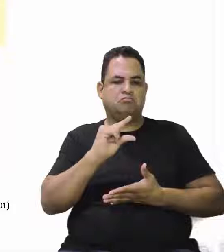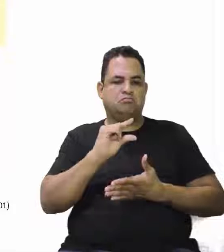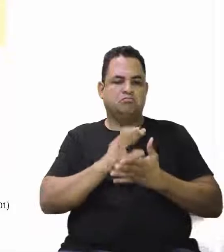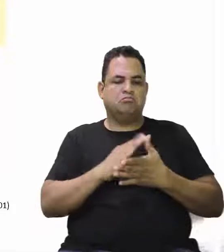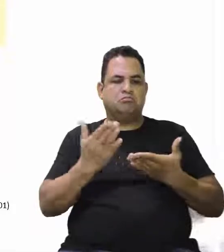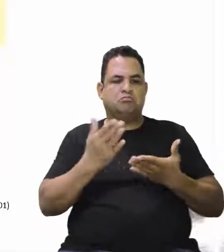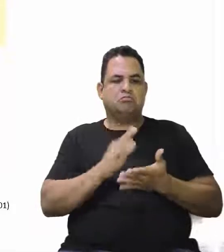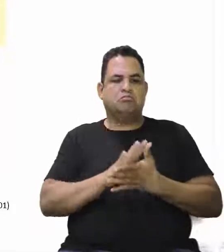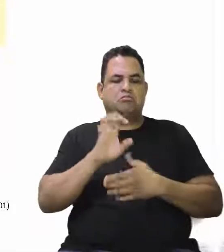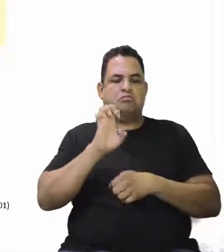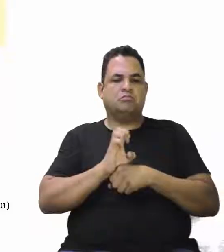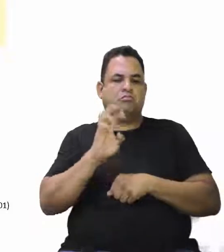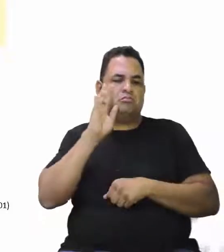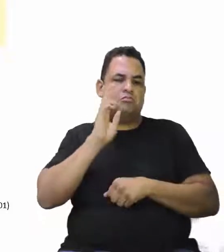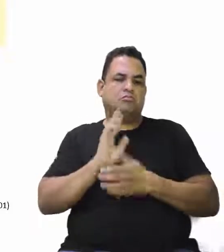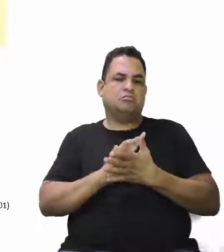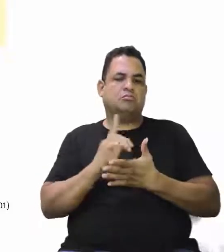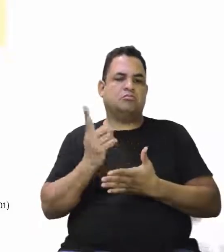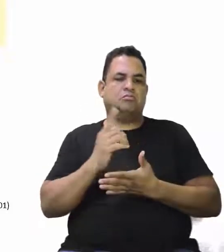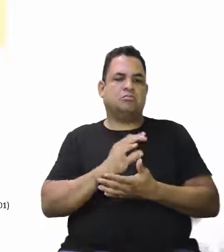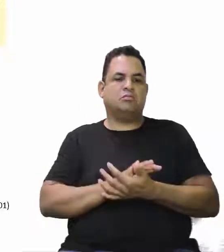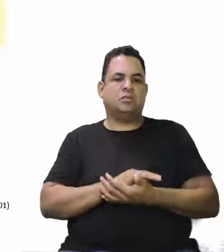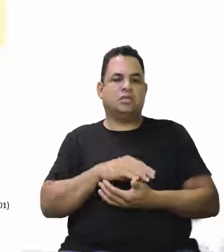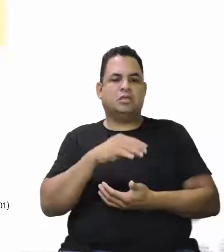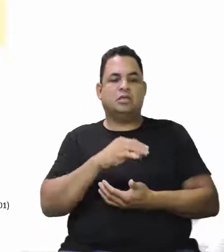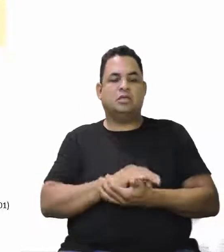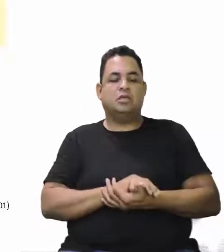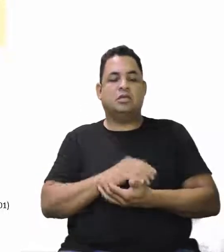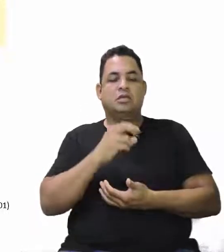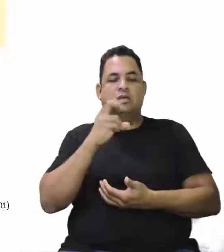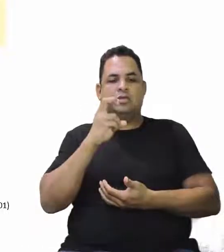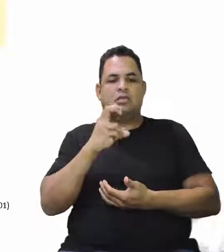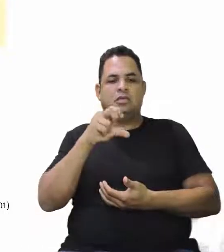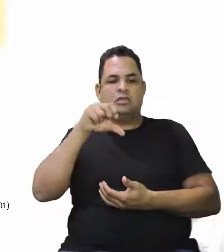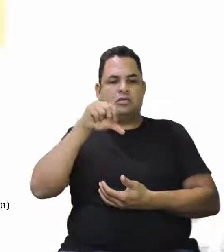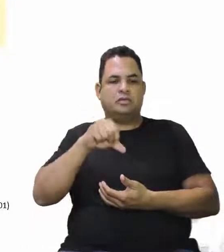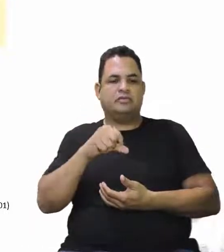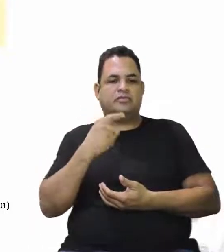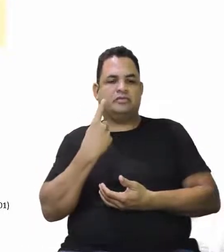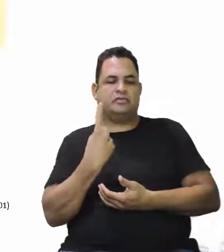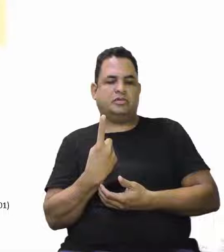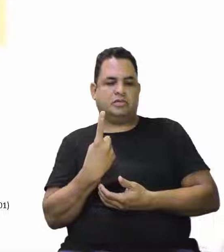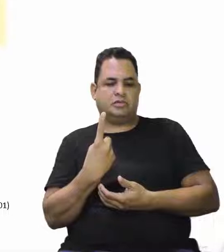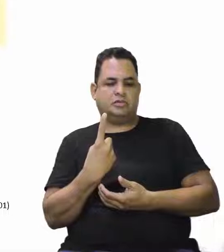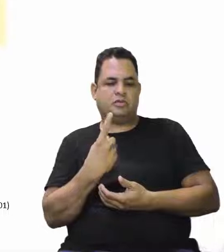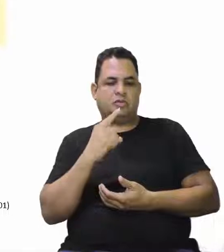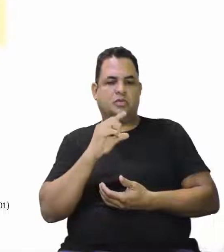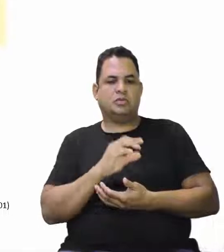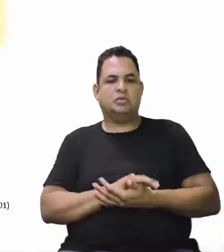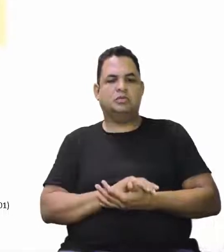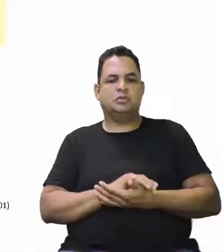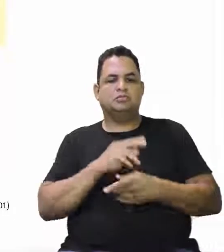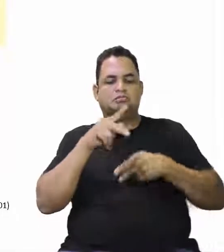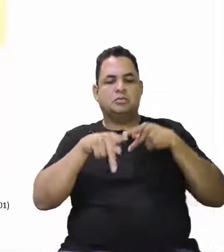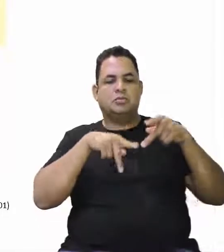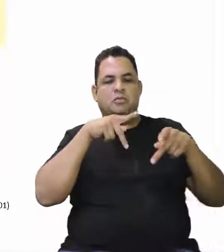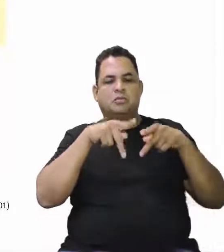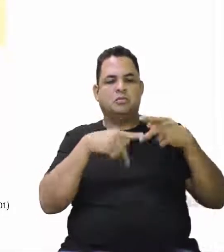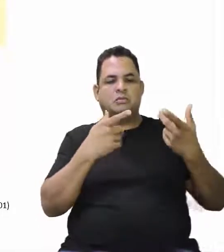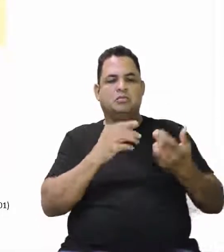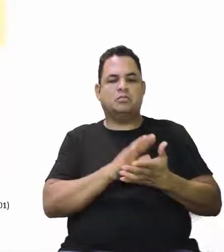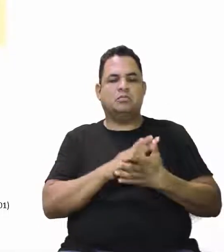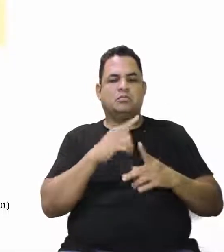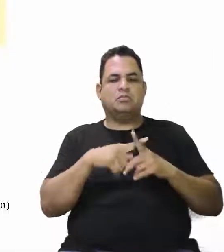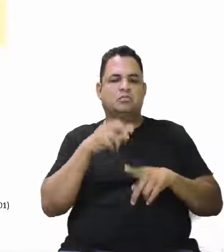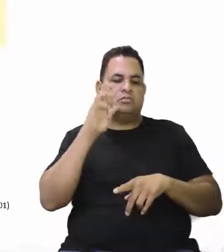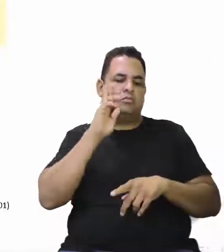população no estado de Rondônia, tá? Não é 591 mil não, tá, galera? Cancela essa informação. Nós tínhamos uma pequena população,